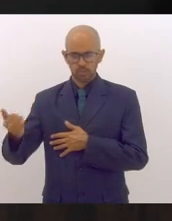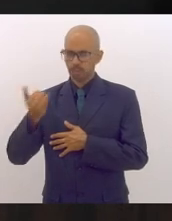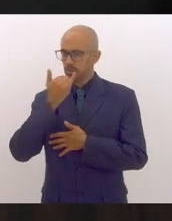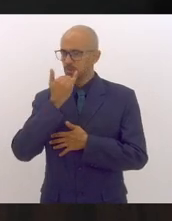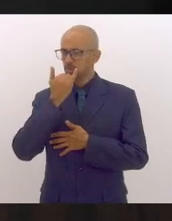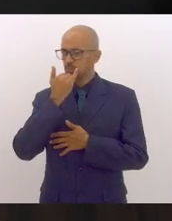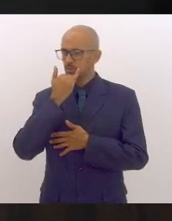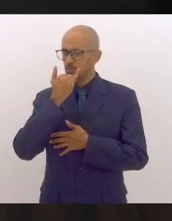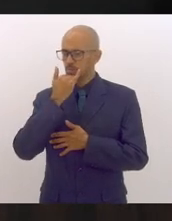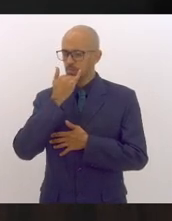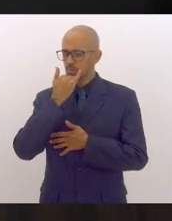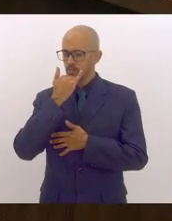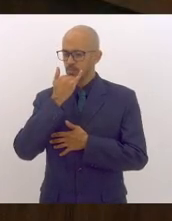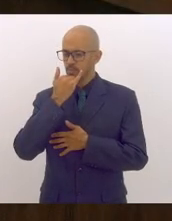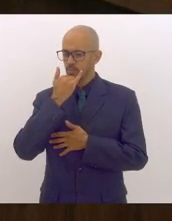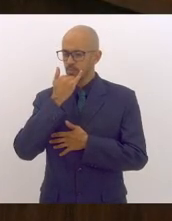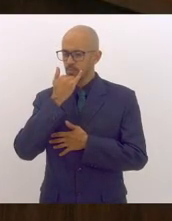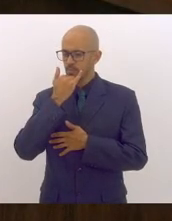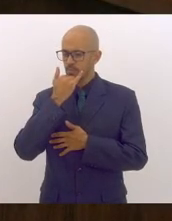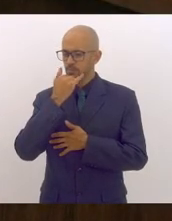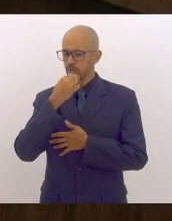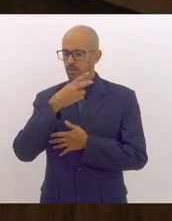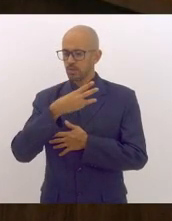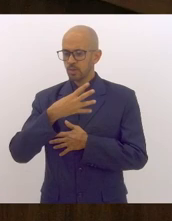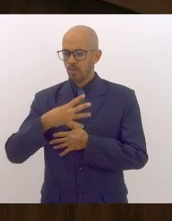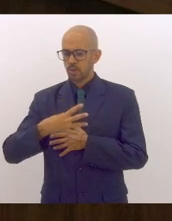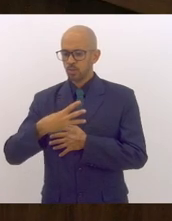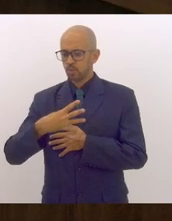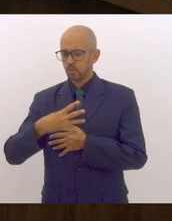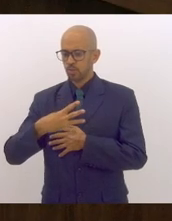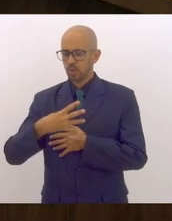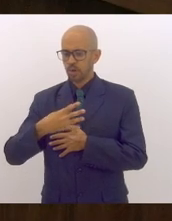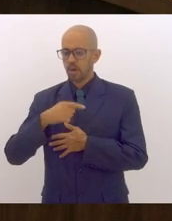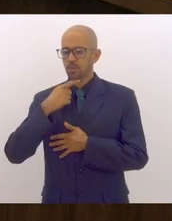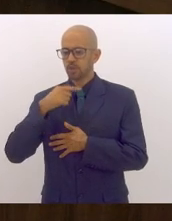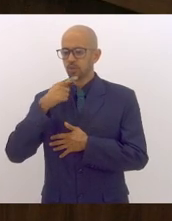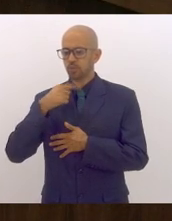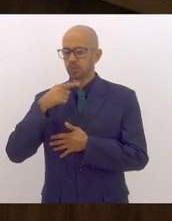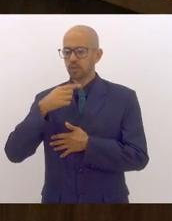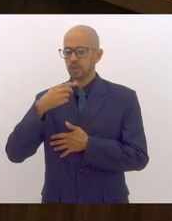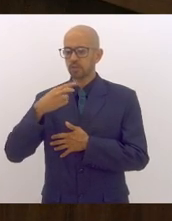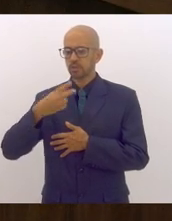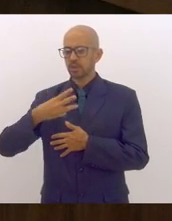Não, perdão. Você falou 19º. Não, 34. A minha dúvida está no 34.